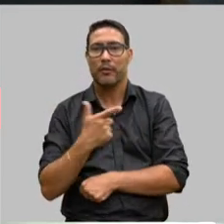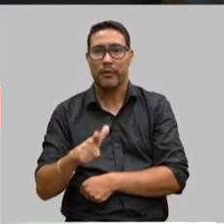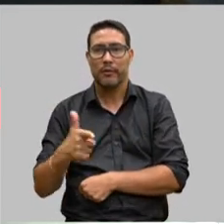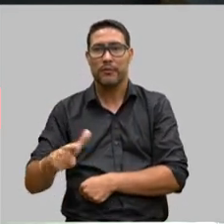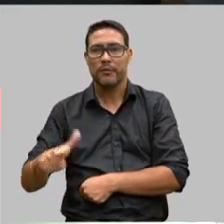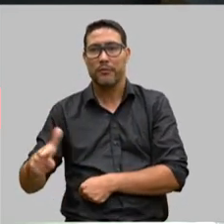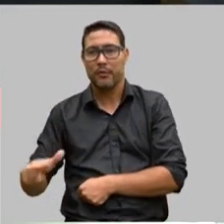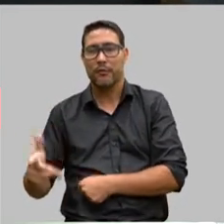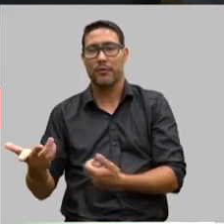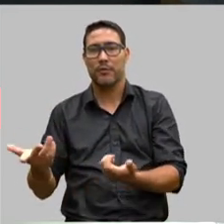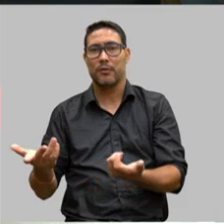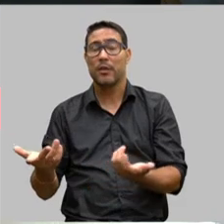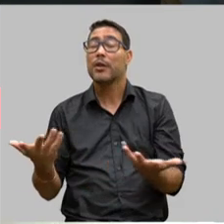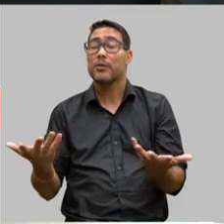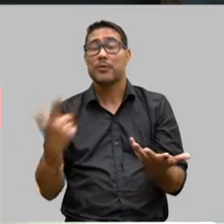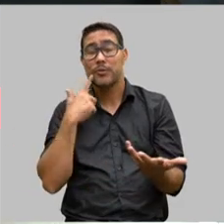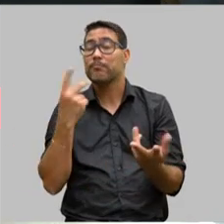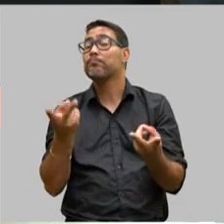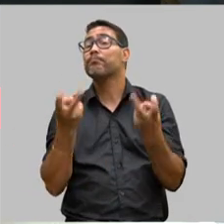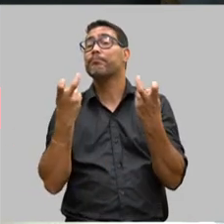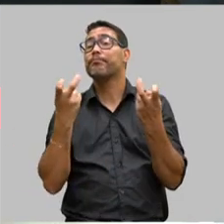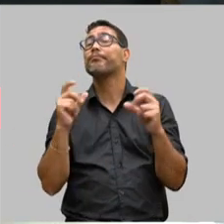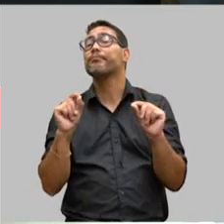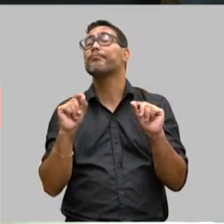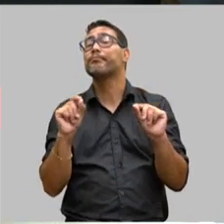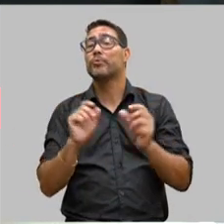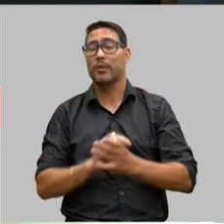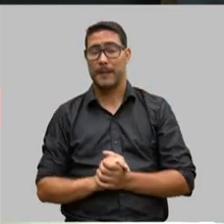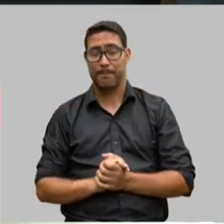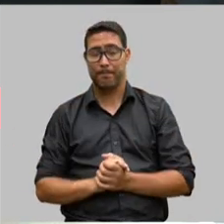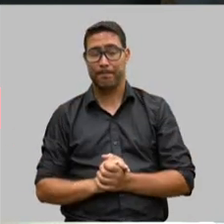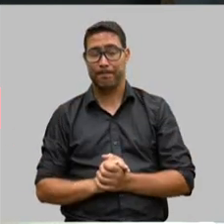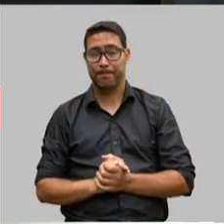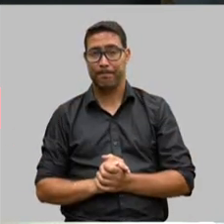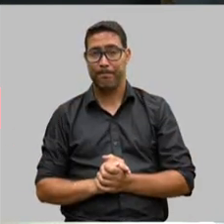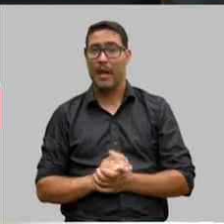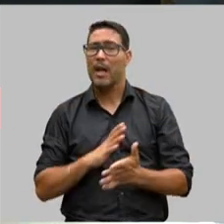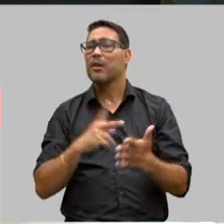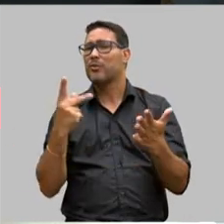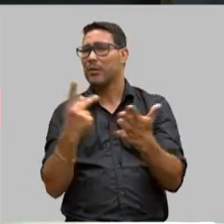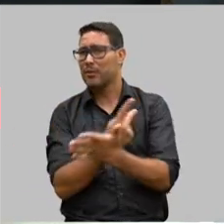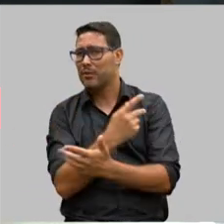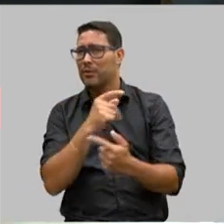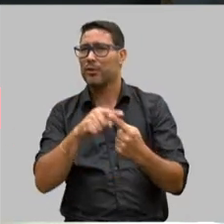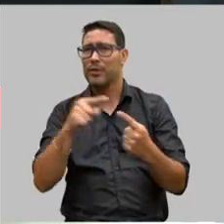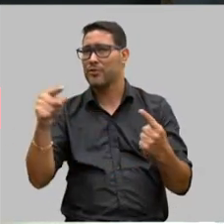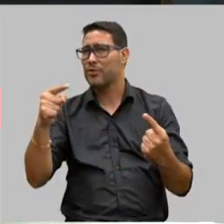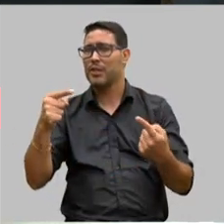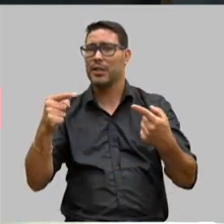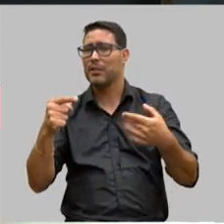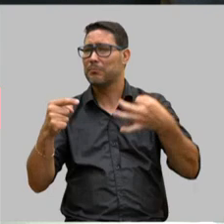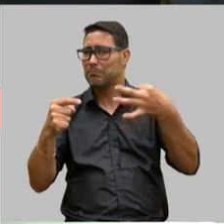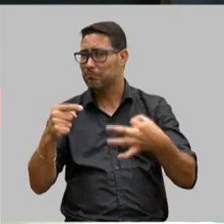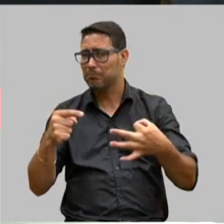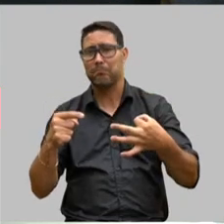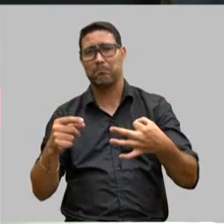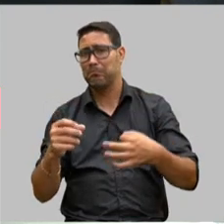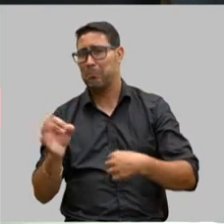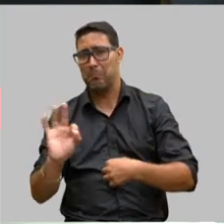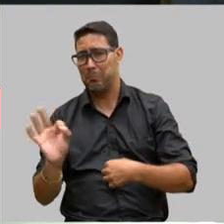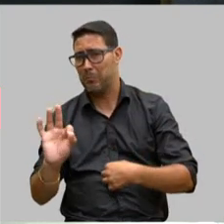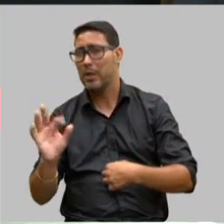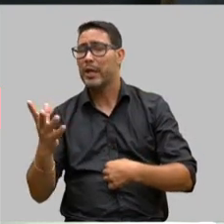Então, o que a gente tem visto? Essas situações de anomalias que se prolongam no tempo com